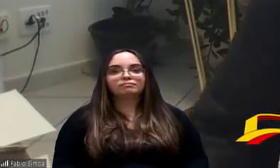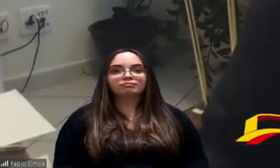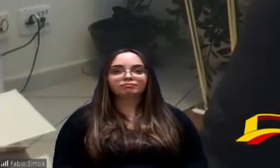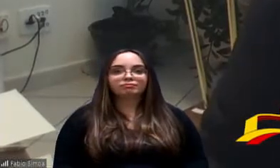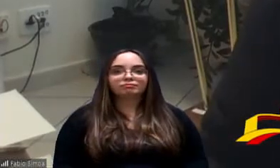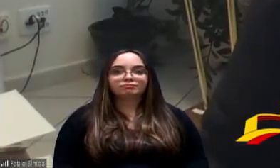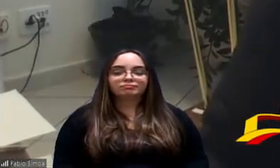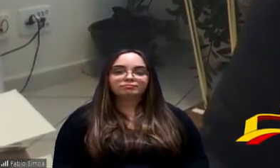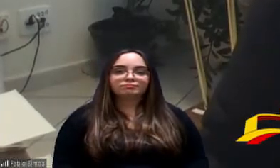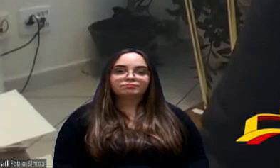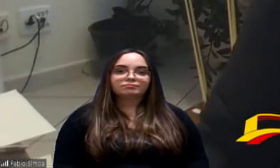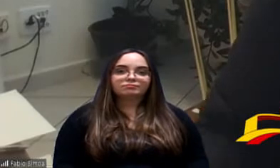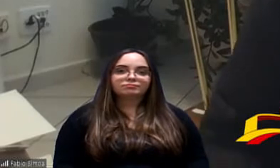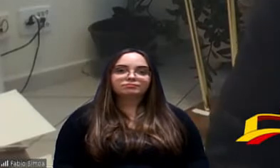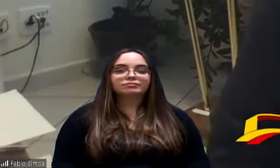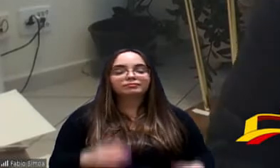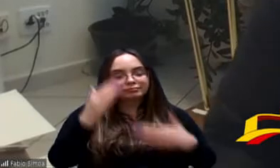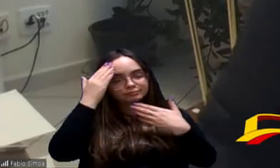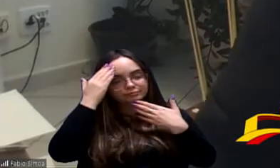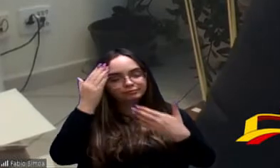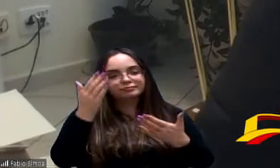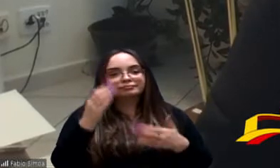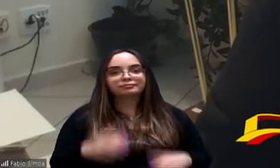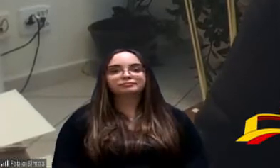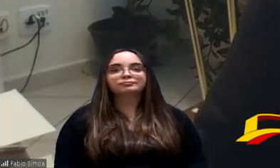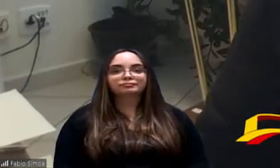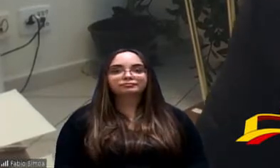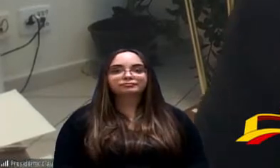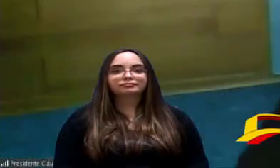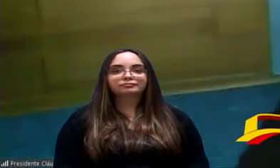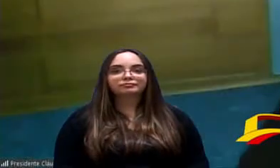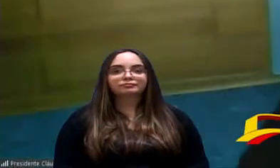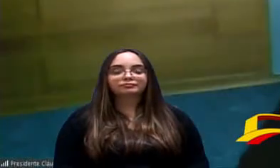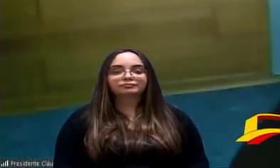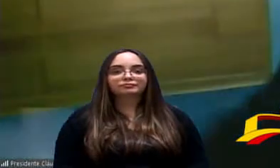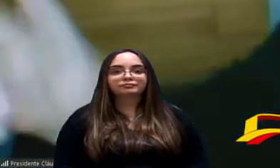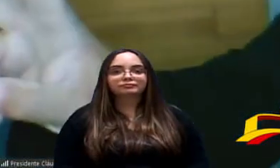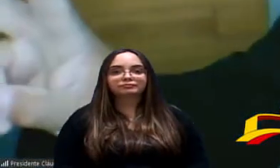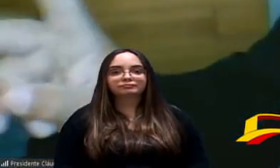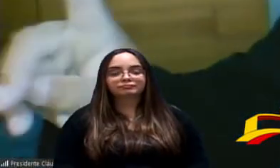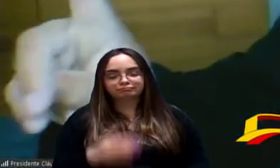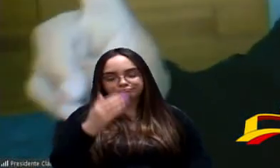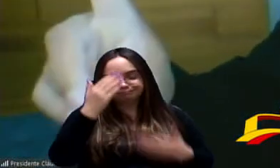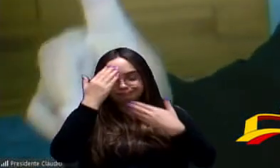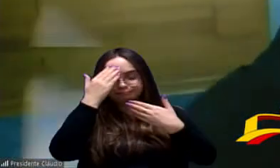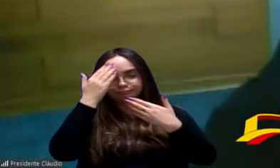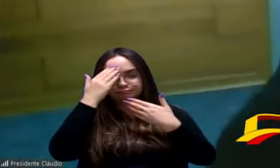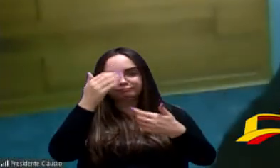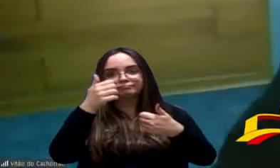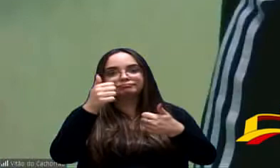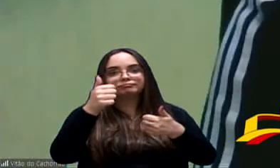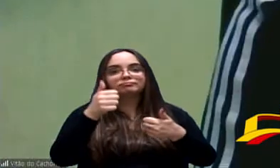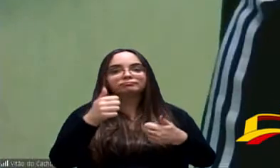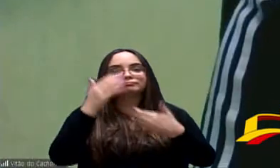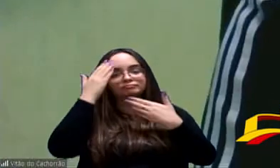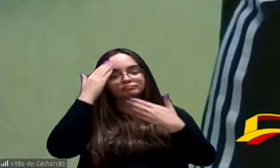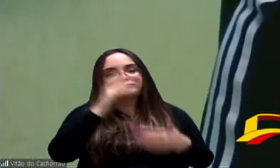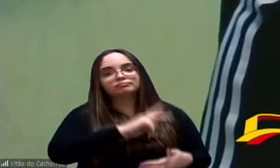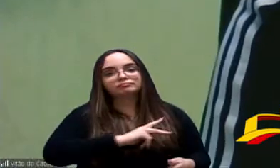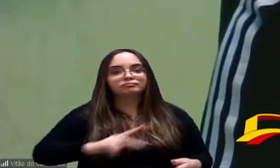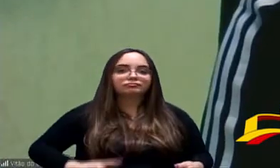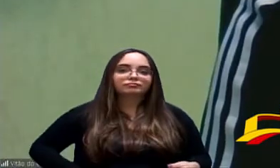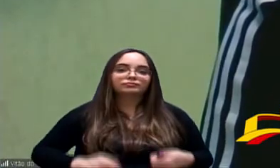vez, parabenizo o vereador por mais esse requerimento aí na casa. Quero dizer que... Obrigado, Simoa. Obrigado,